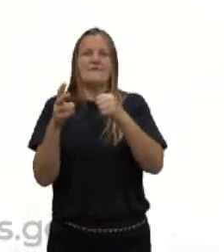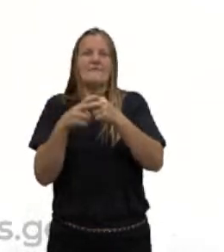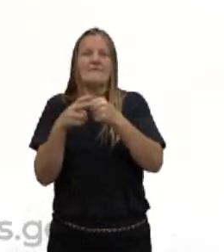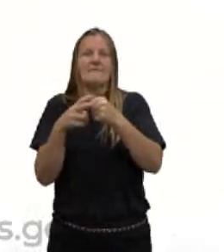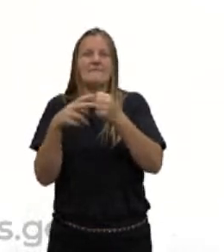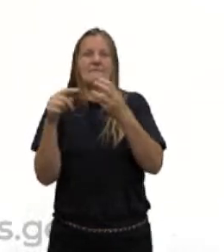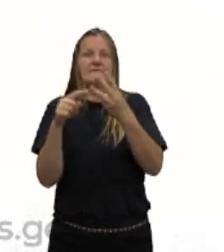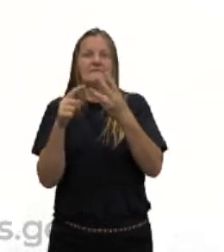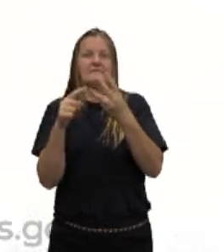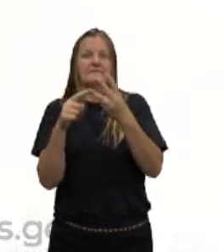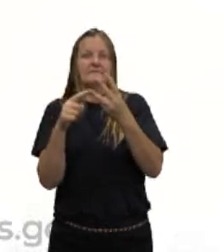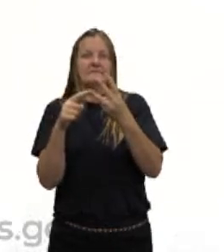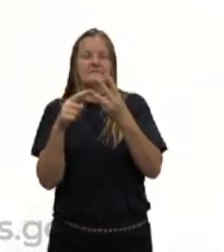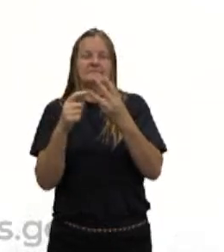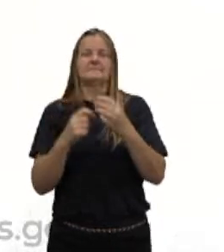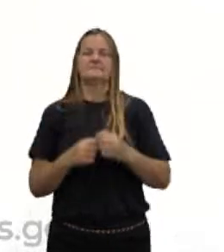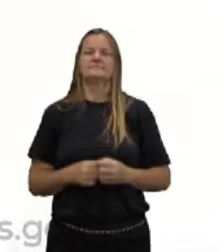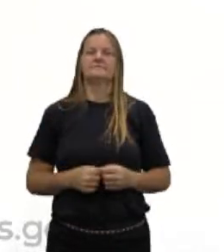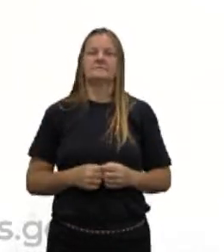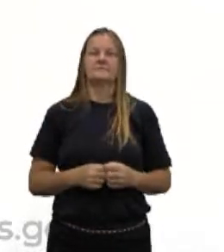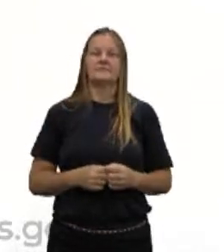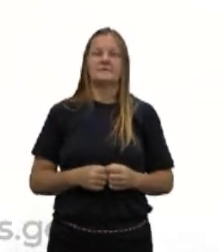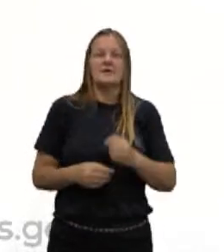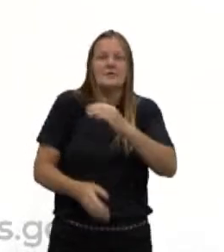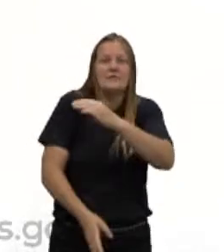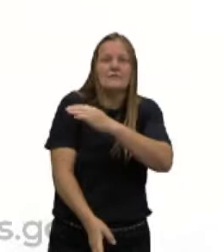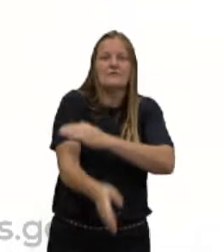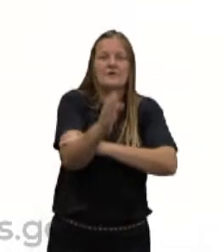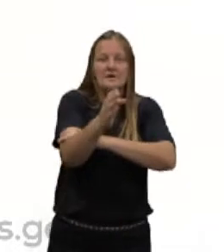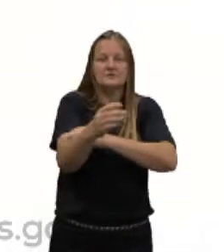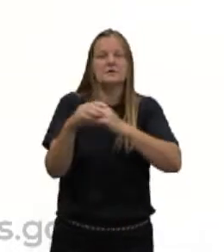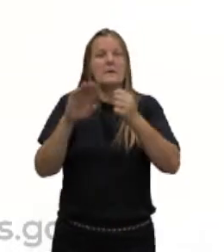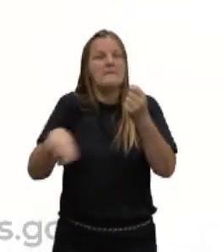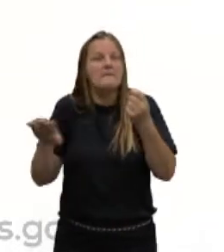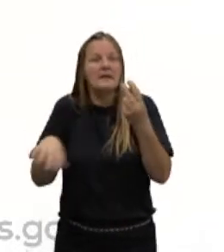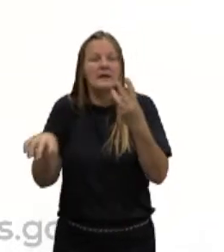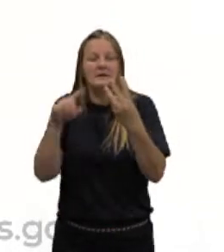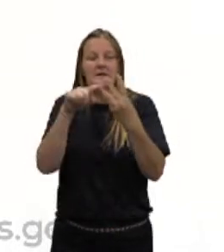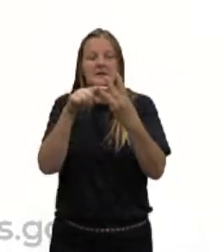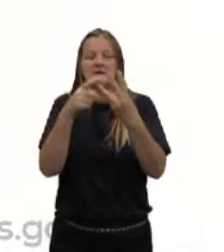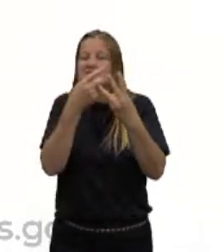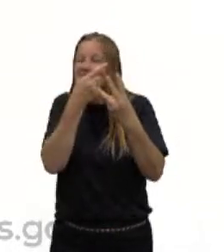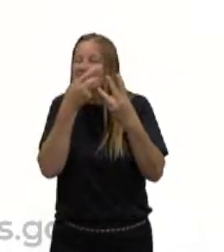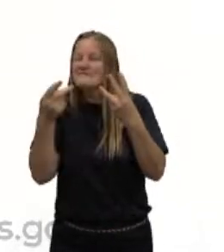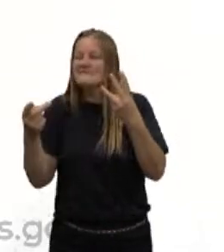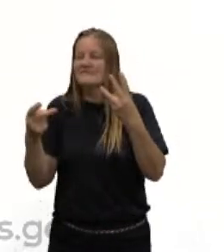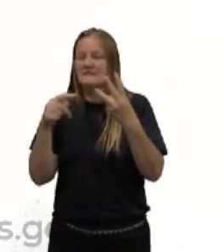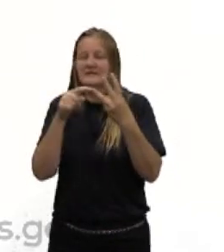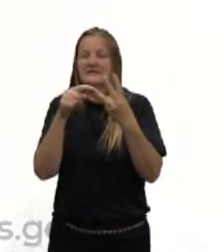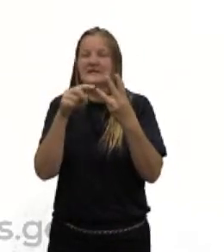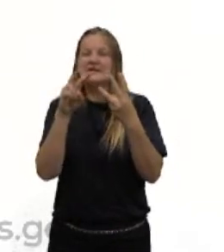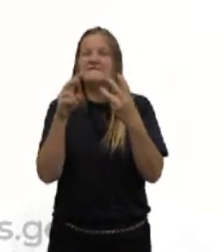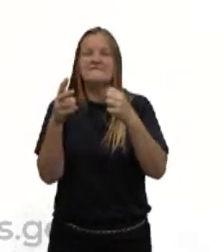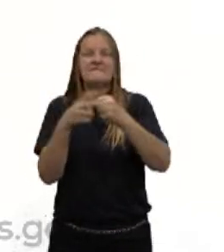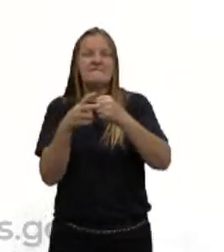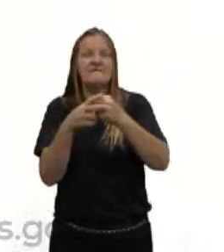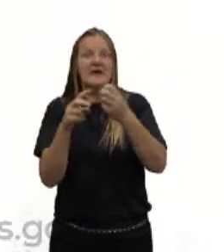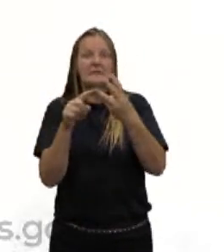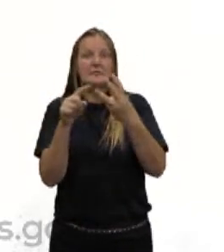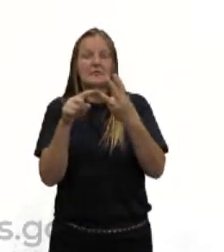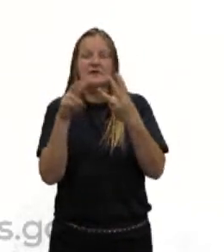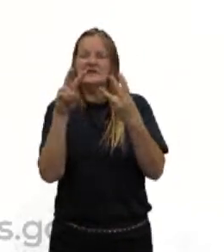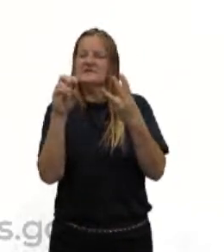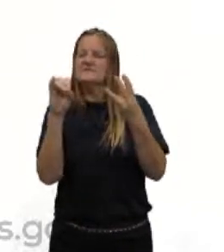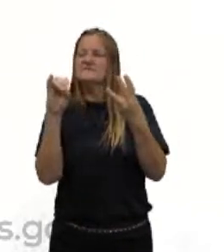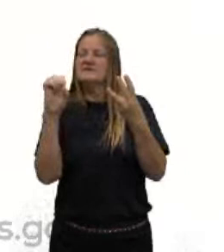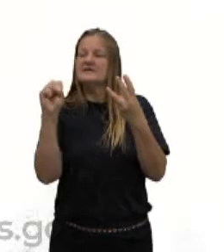do substantivo. Né? Então, viagens, praia e visitar. Como eu faço para corrigir essa